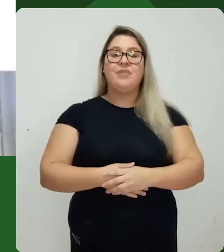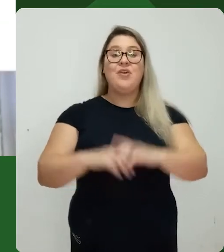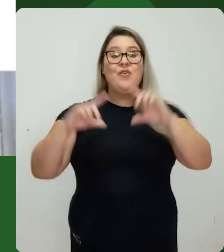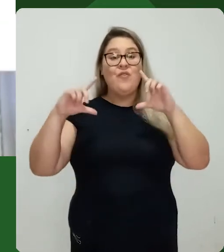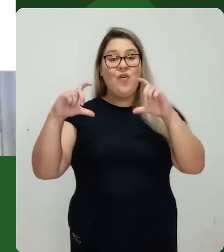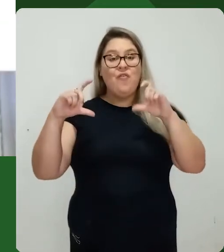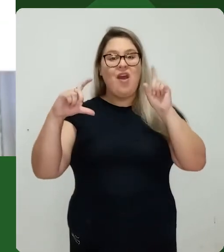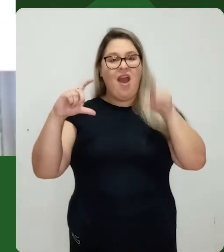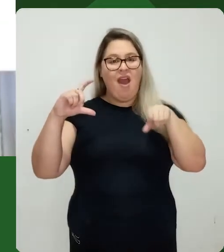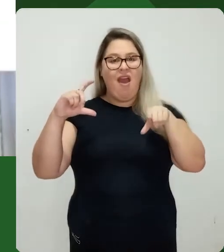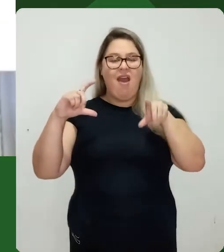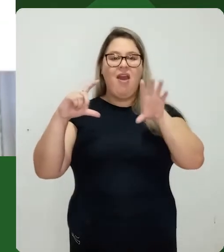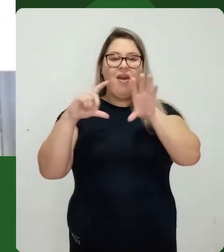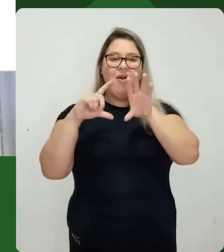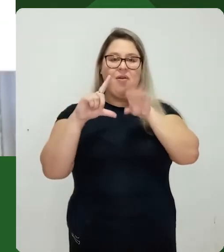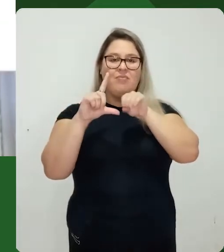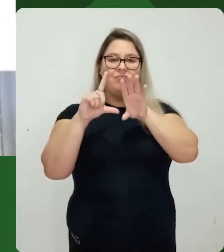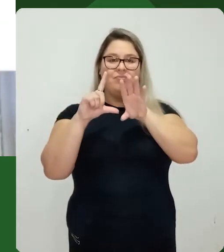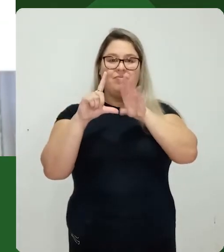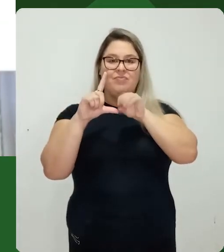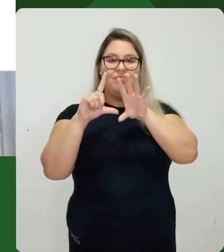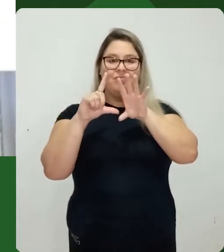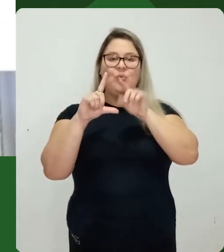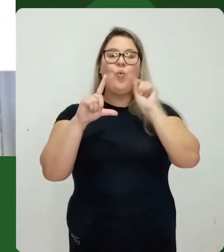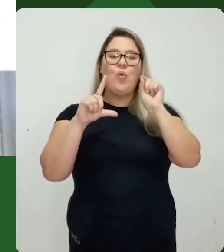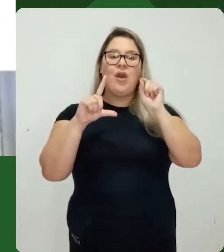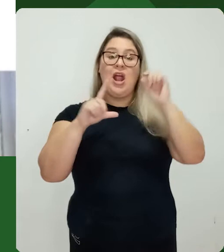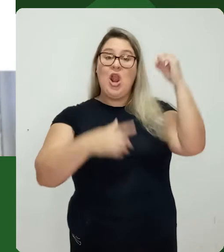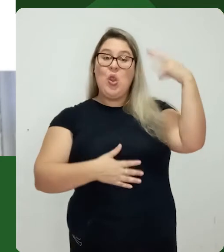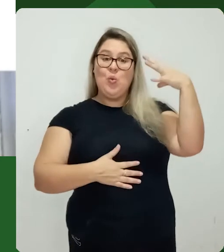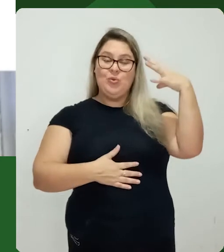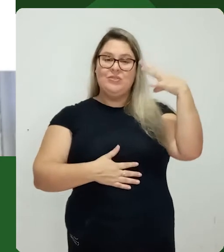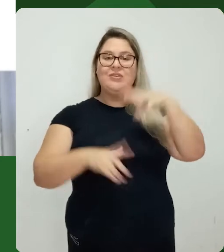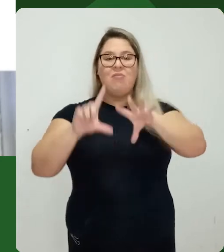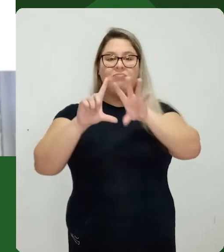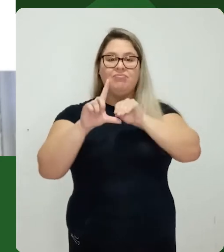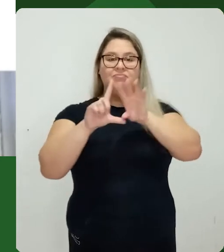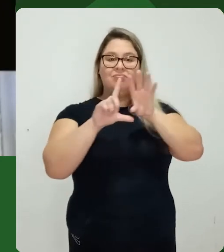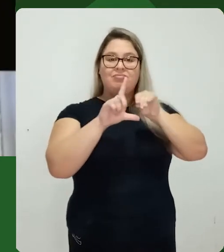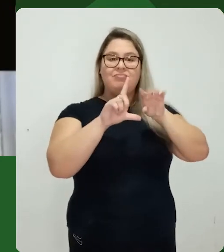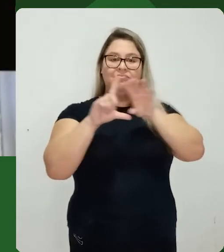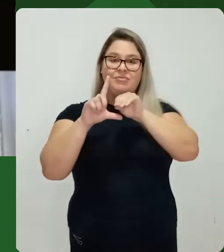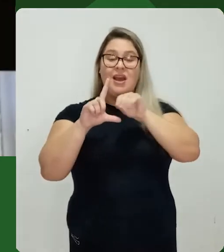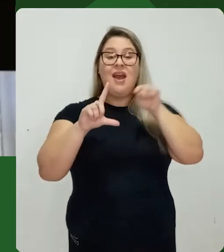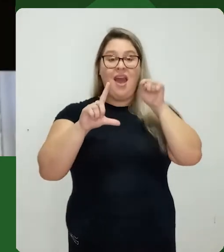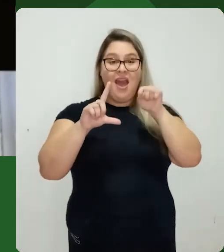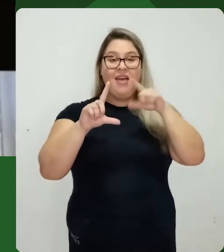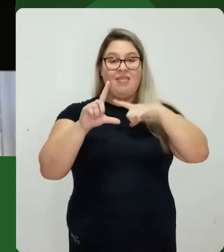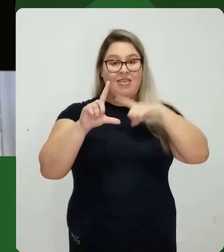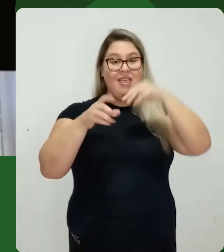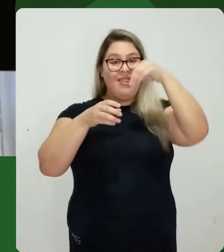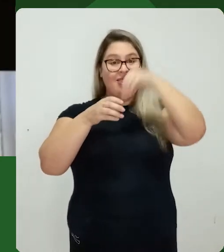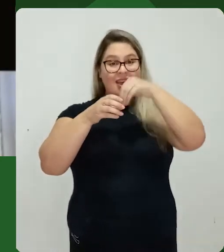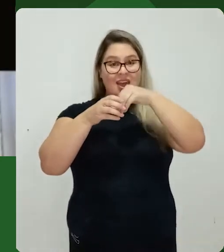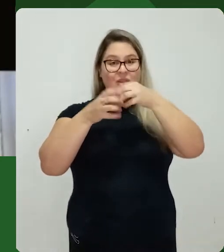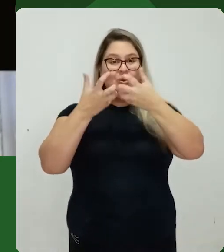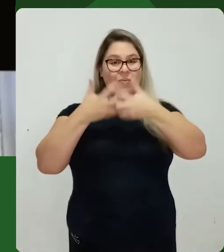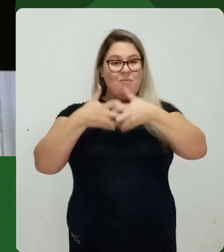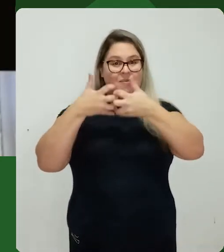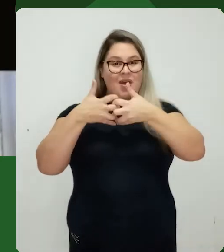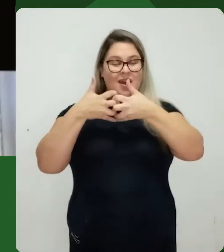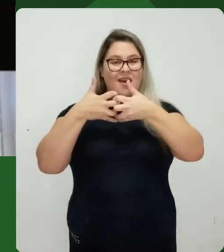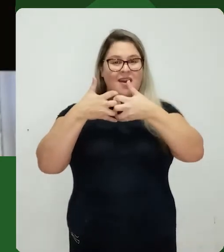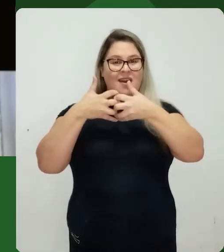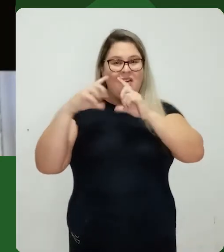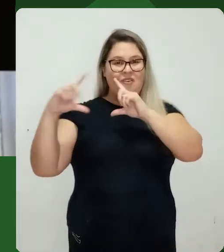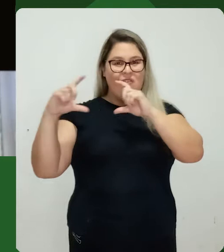Mas fotografia, na verdade, é um registro da luz, né? A gente vai estar fotografando a luz e a luz ela vai fazer uma trajetória aqui